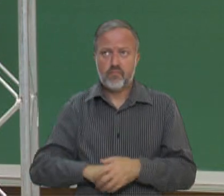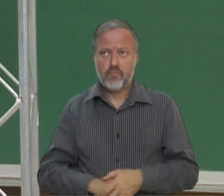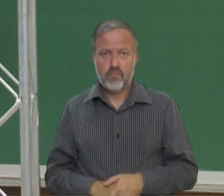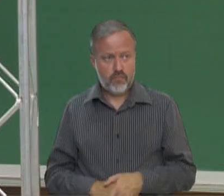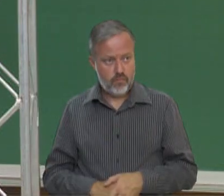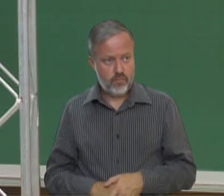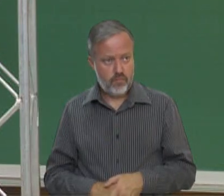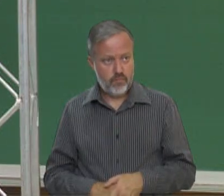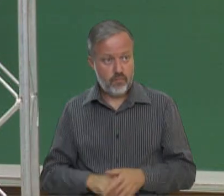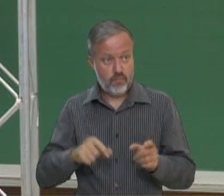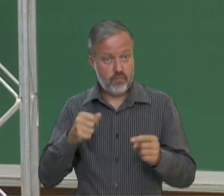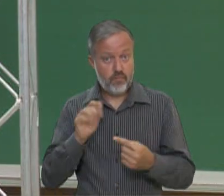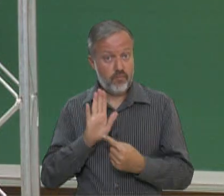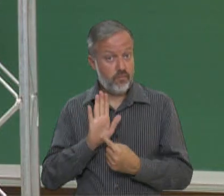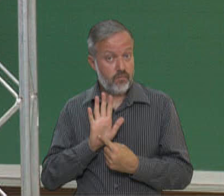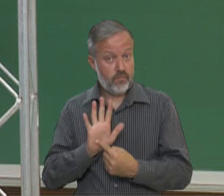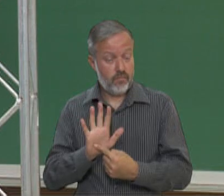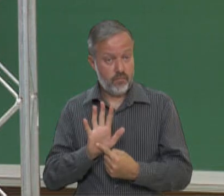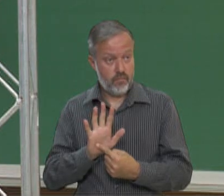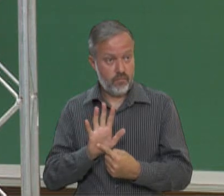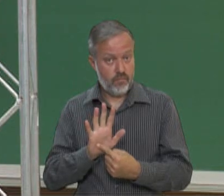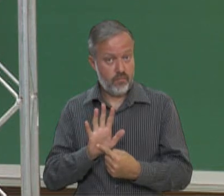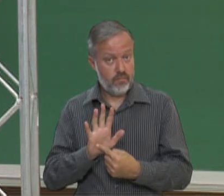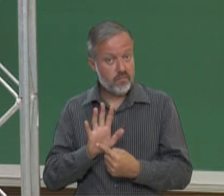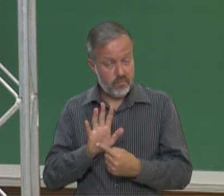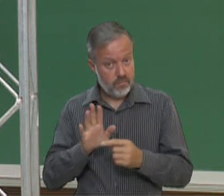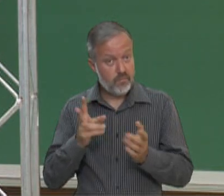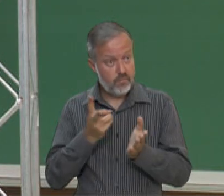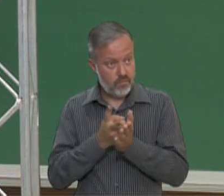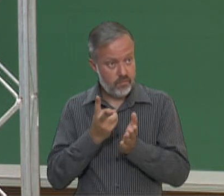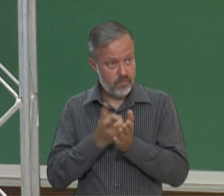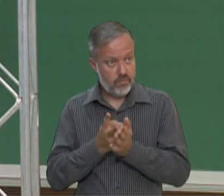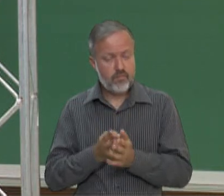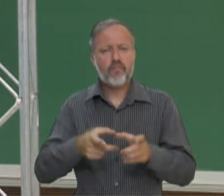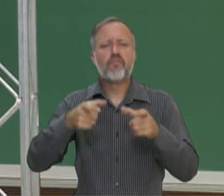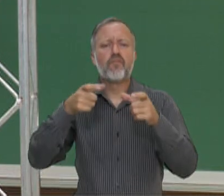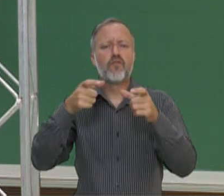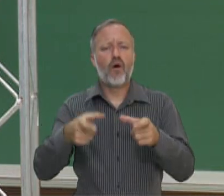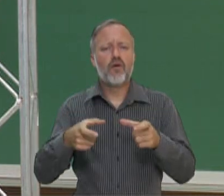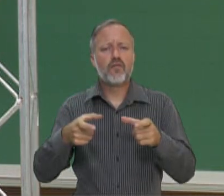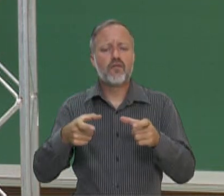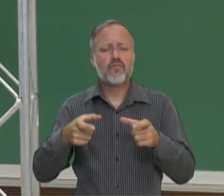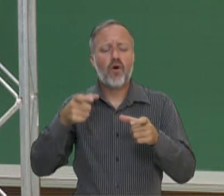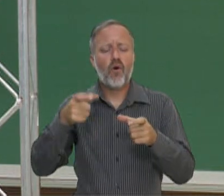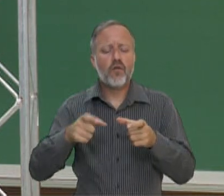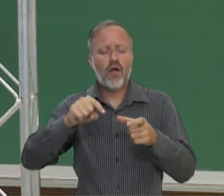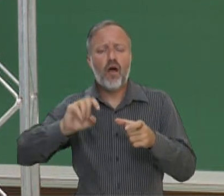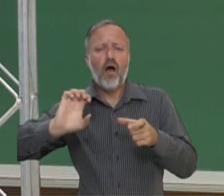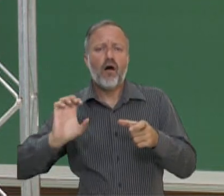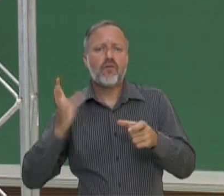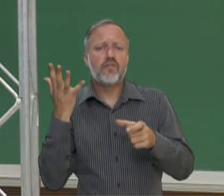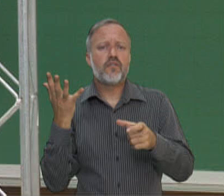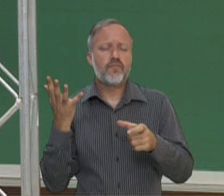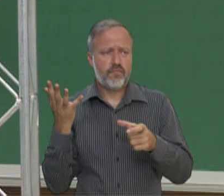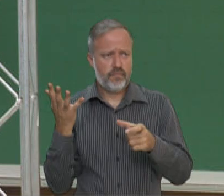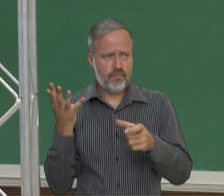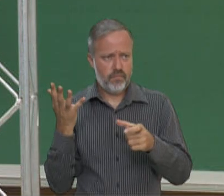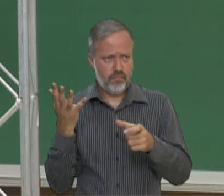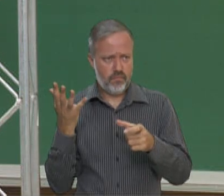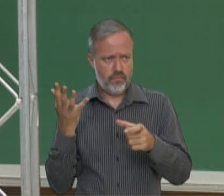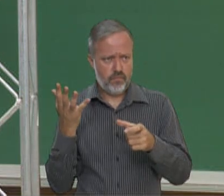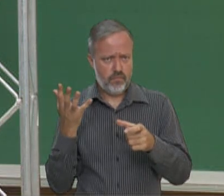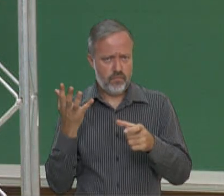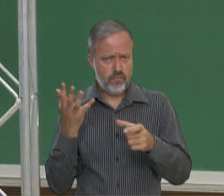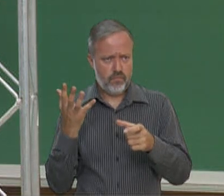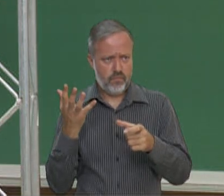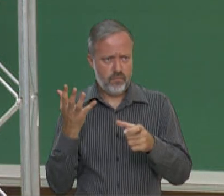Eles vão aparecer de acordo com esse questionamento. Donde? Lugar onde se ha desarrollado os